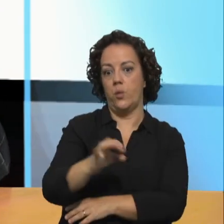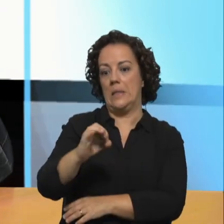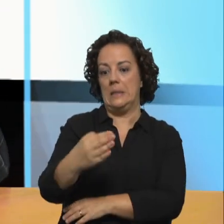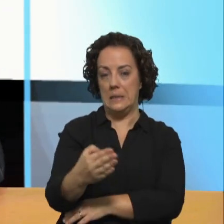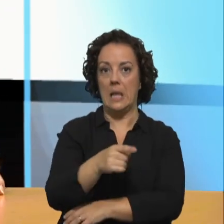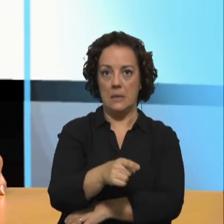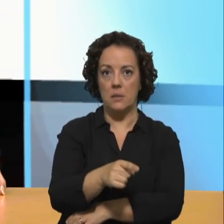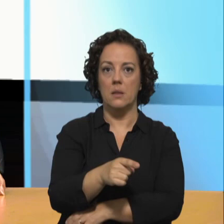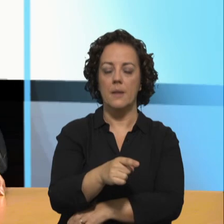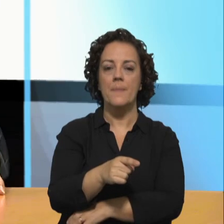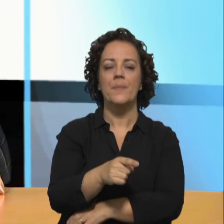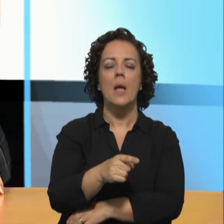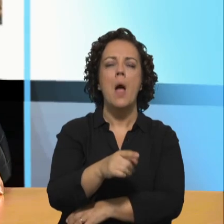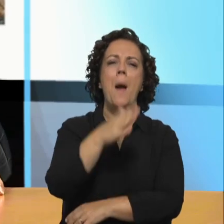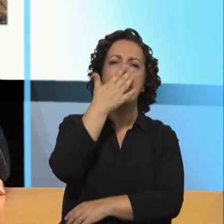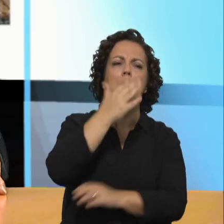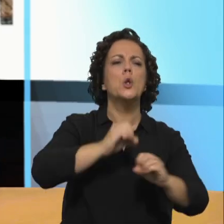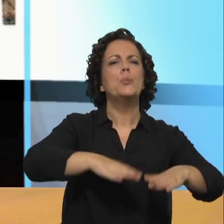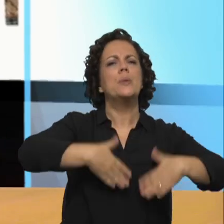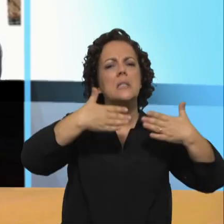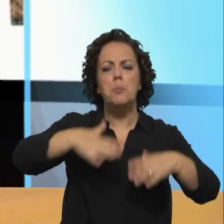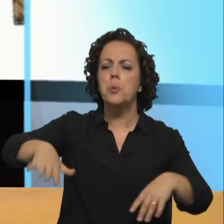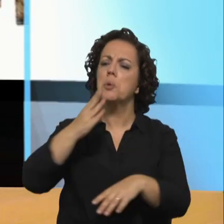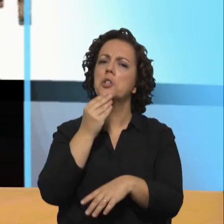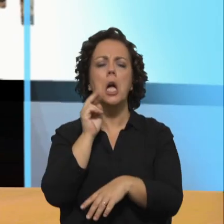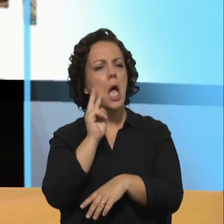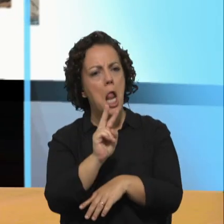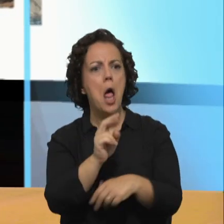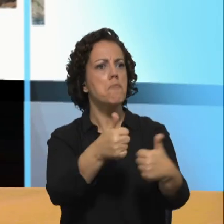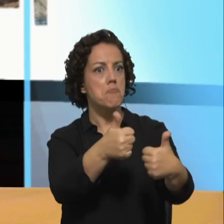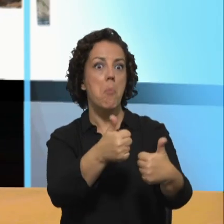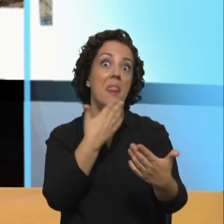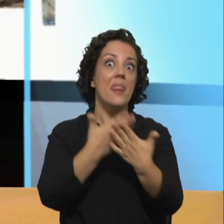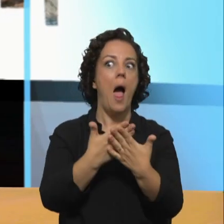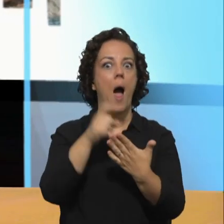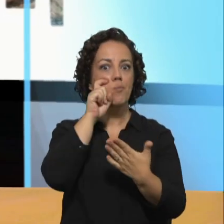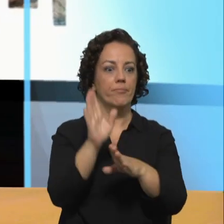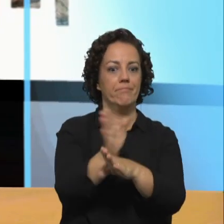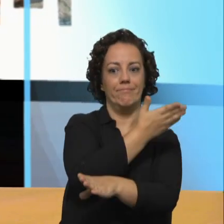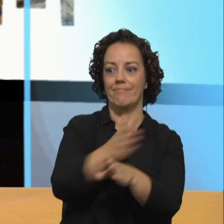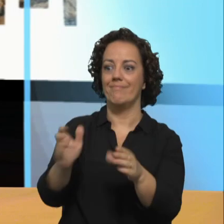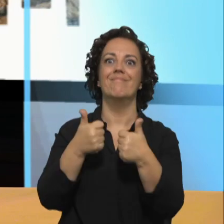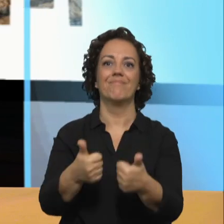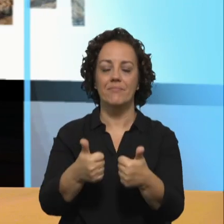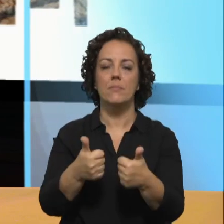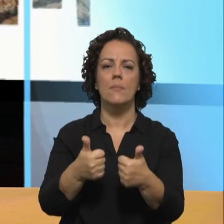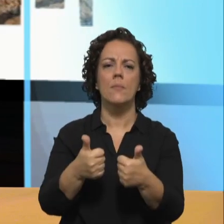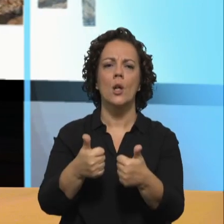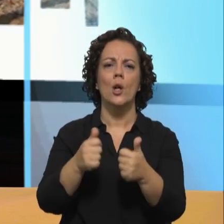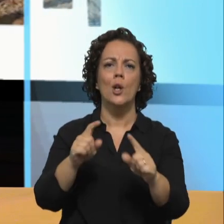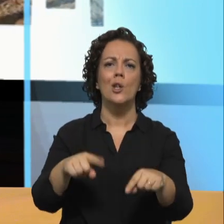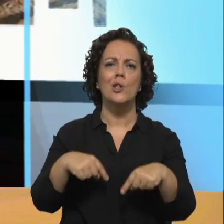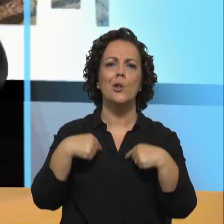parece ter sido, ao princípio, bem aceito por Israel, porque era uma forma de dividir, que vem mais tarde a cortar